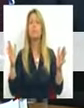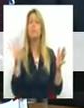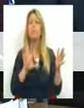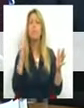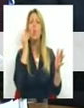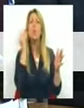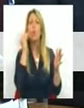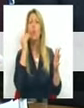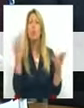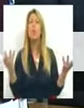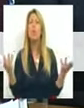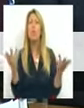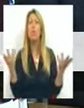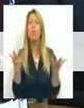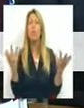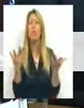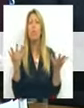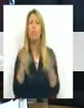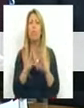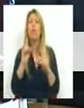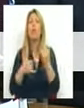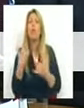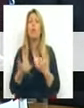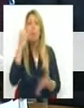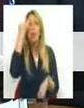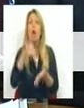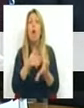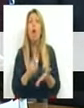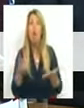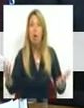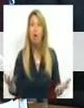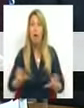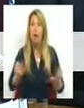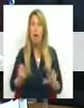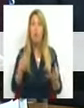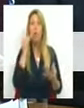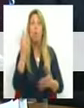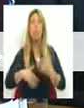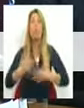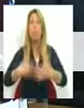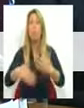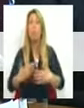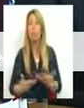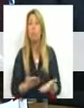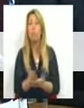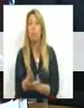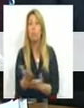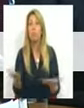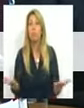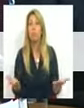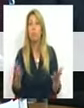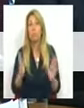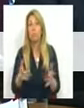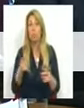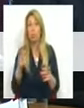se consubstanciaram? De que forma é que observou isso e que depois, naturalmente, como é que também prosseguiram já depois de ter entrado no